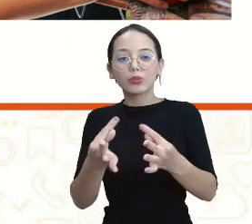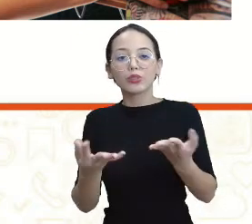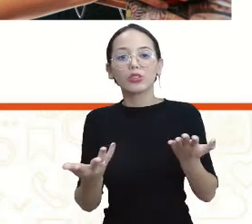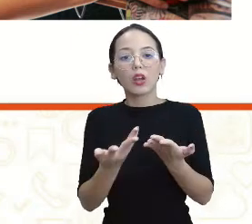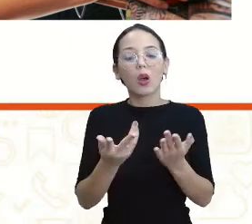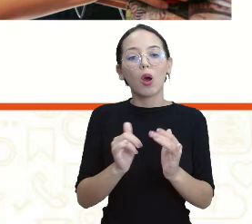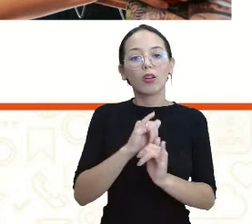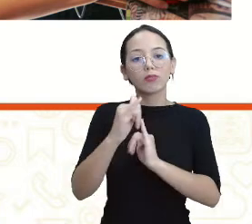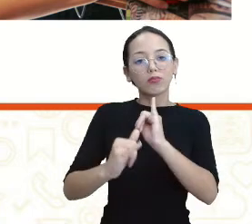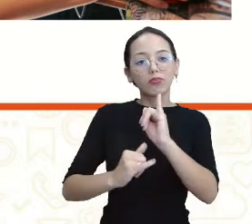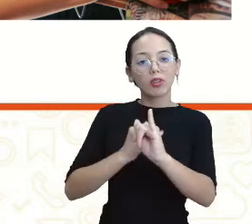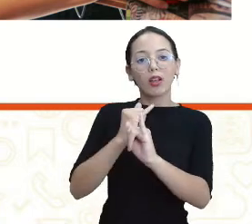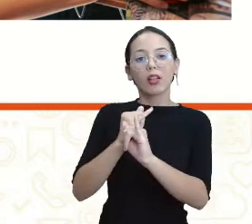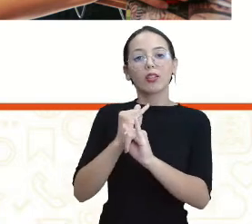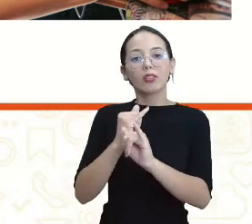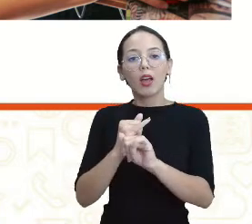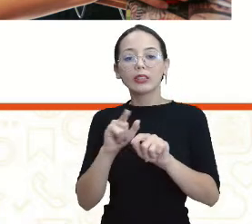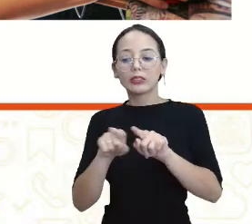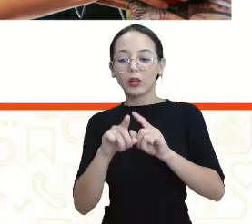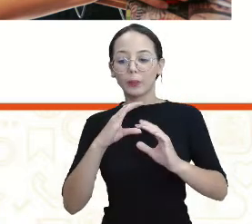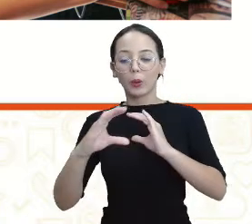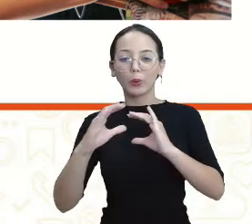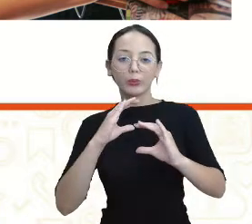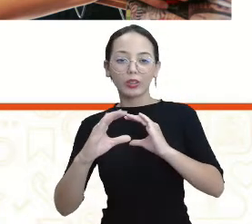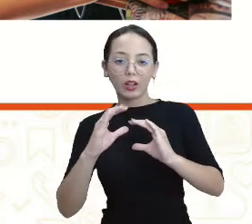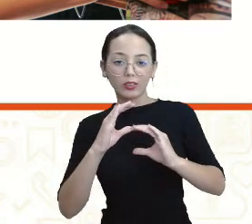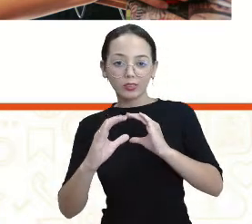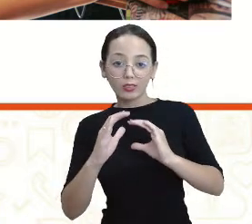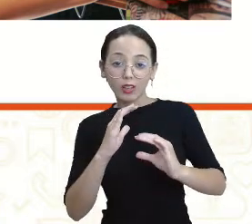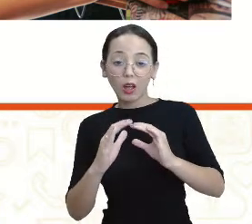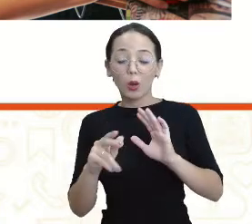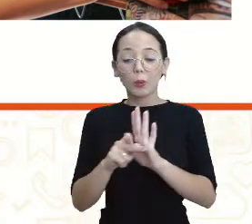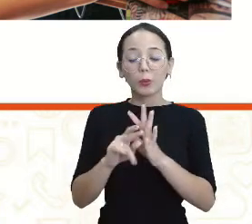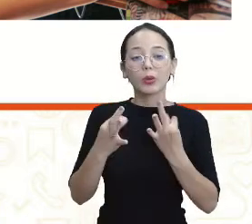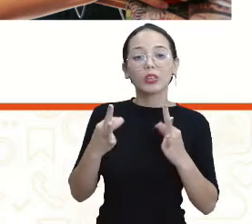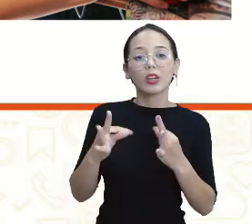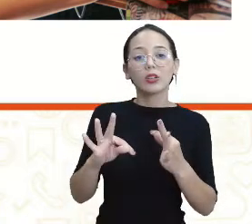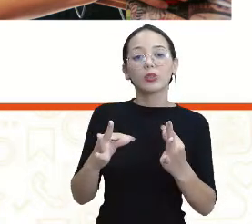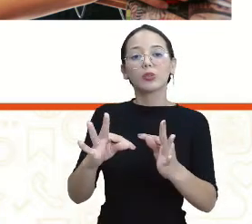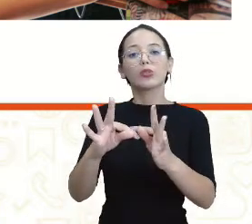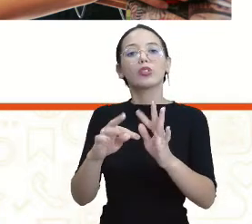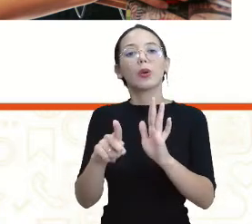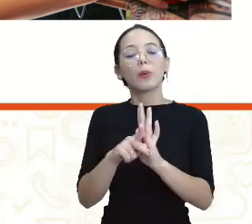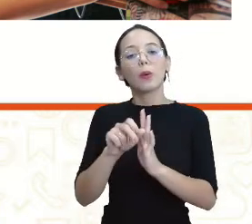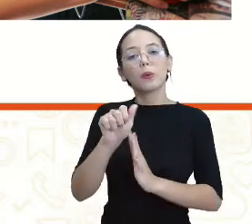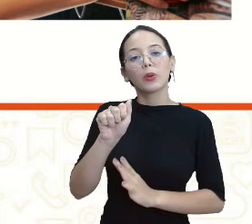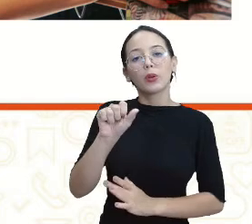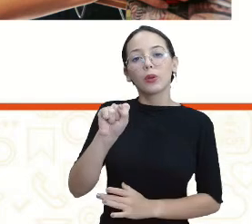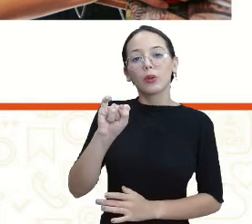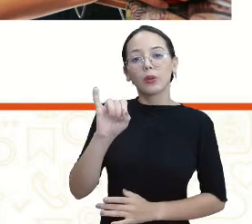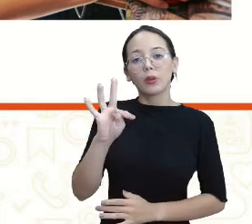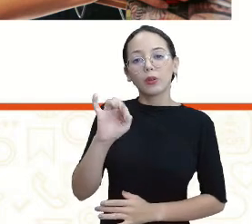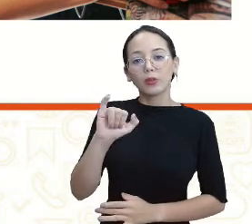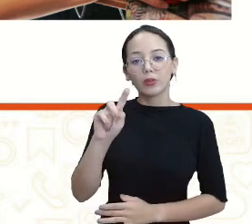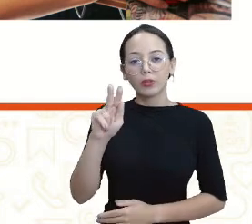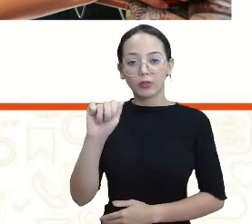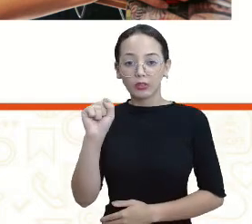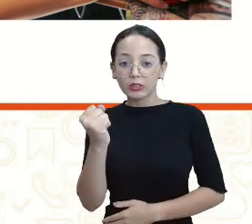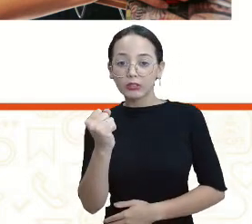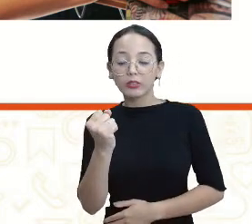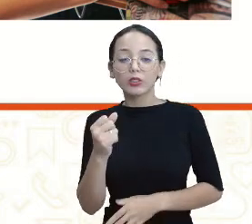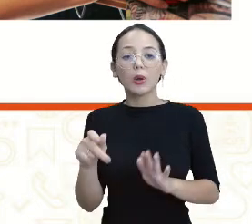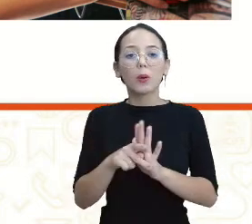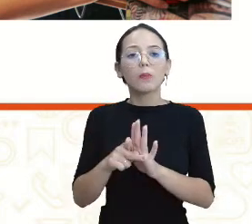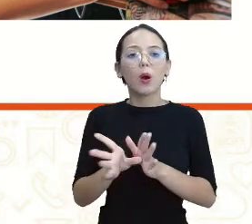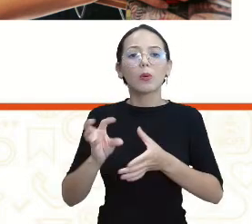as tecnologias da informação e da comunicação digital, né? As tecnologias assistivas. Então, que estão